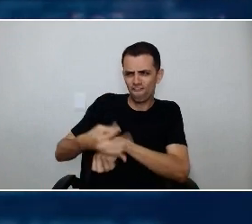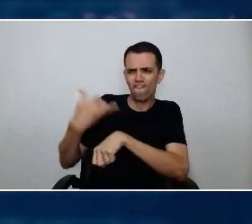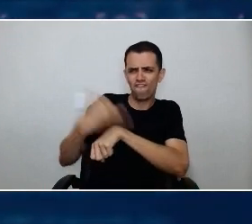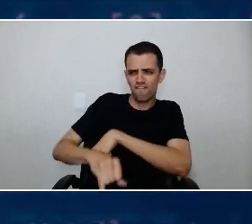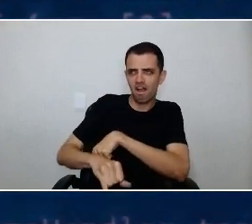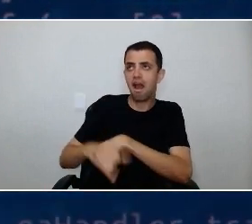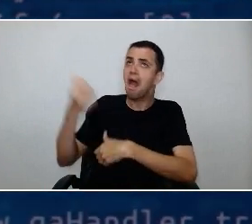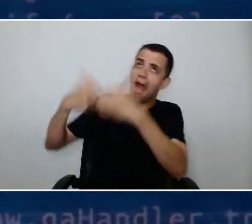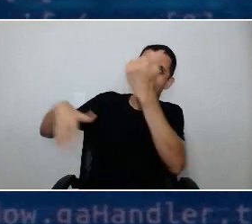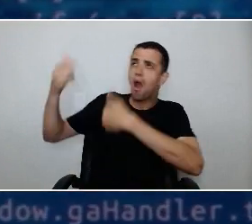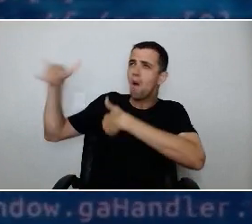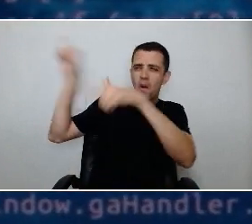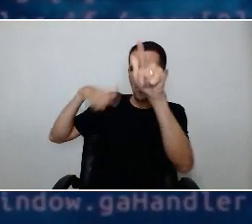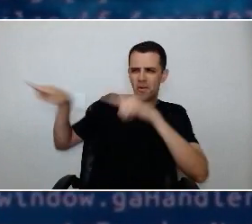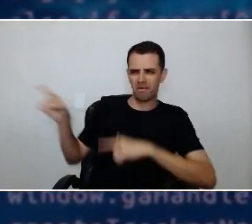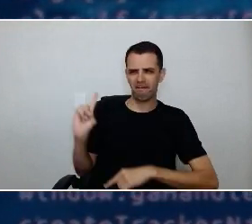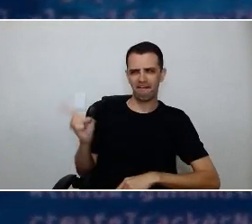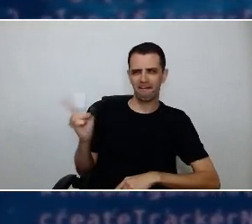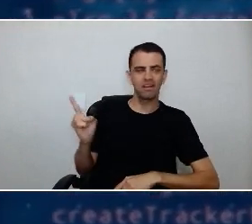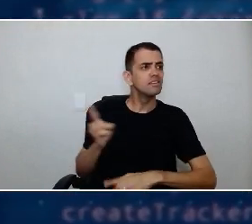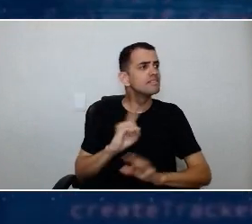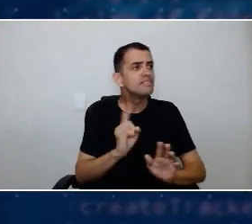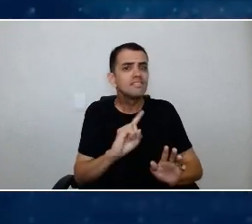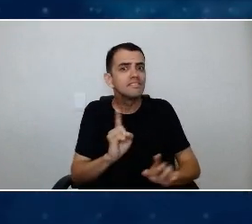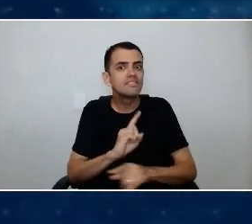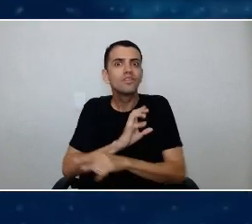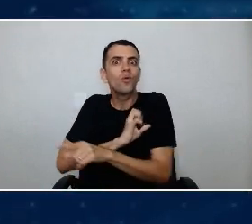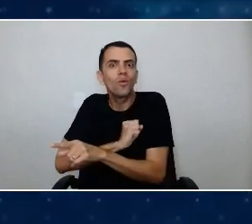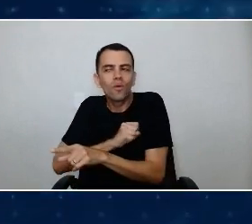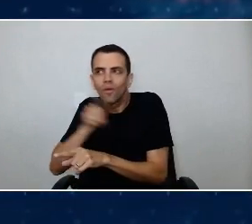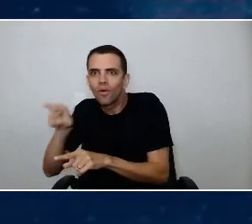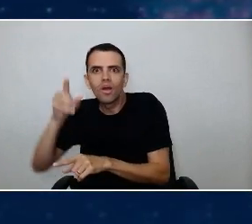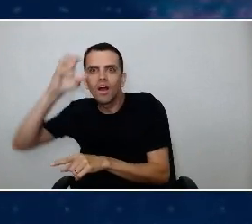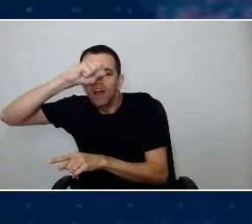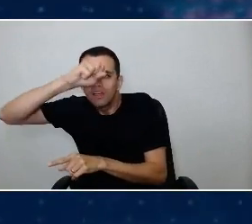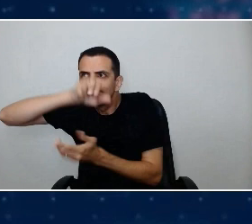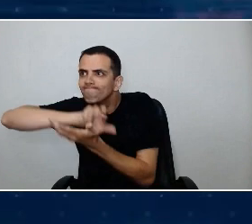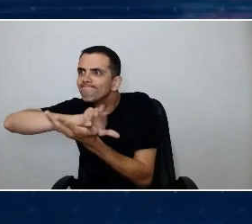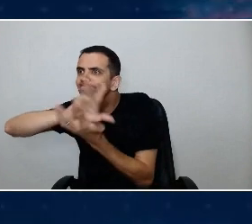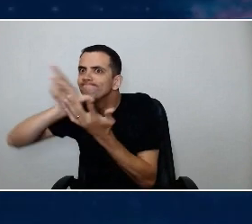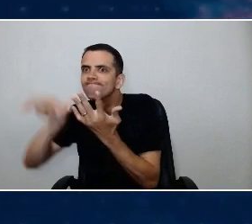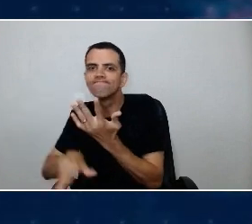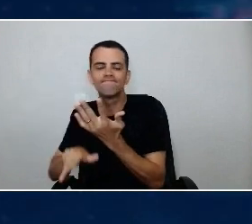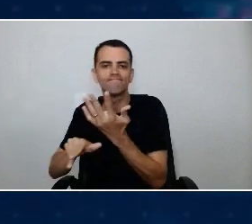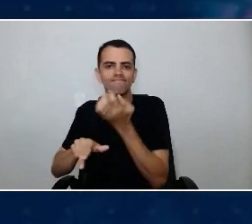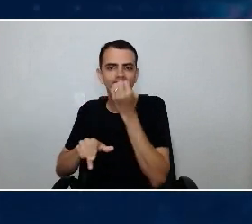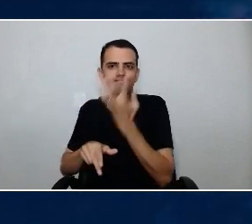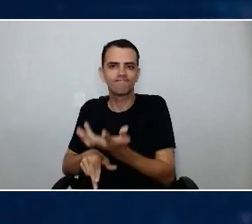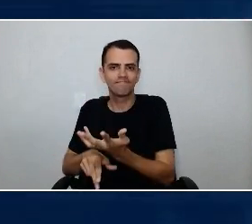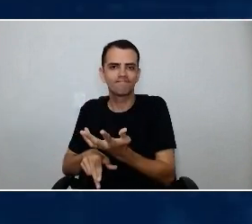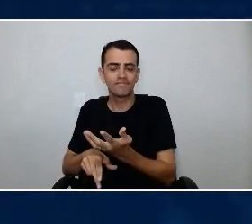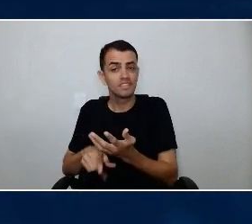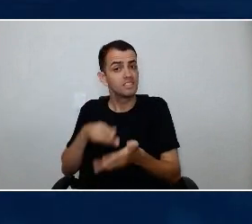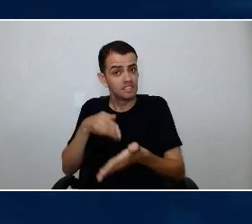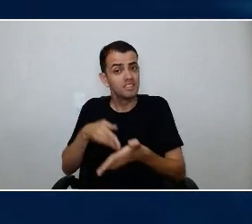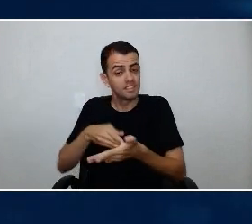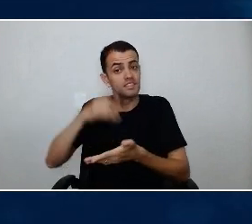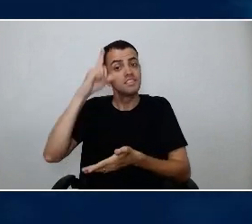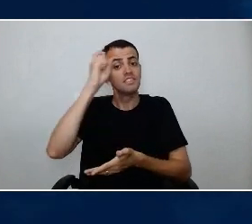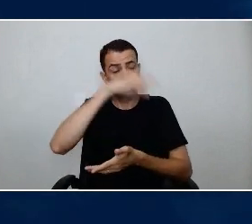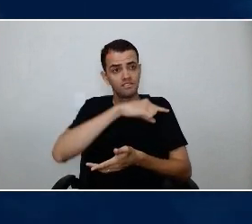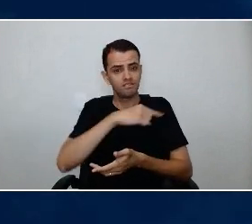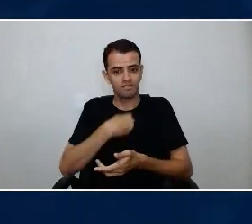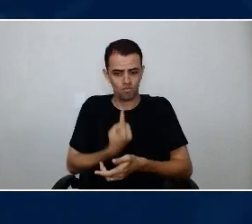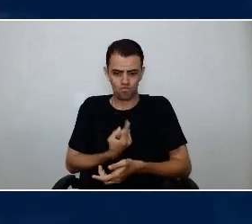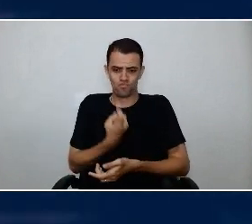verdade era porque eu realmente gostava e aprendia bastante e começou a ser realmente um desafio a ser diferente porque só tinha eu